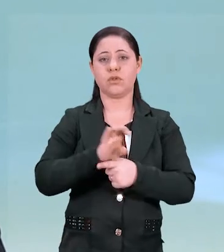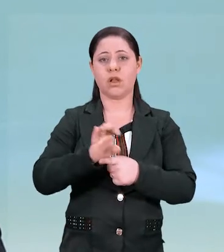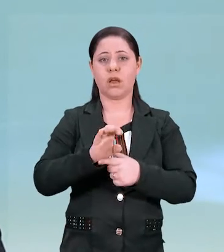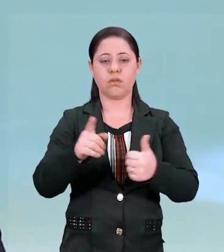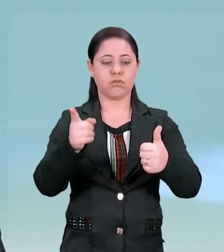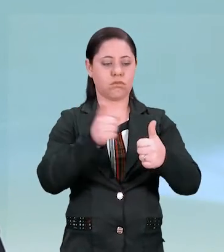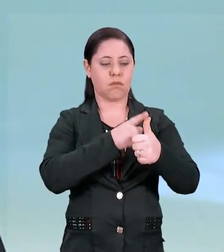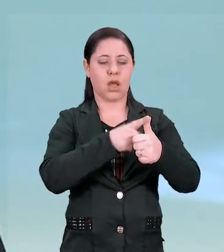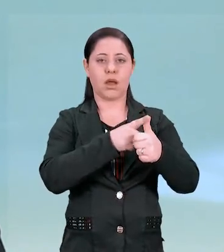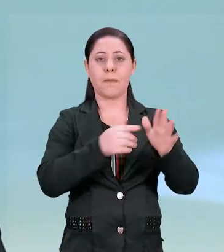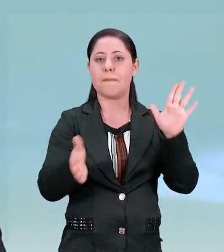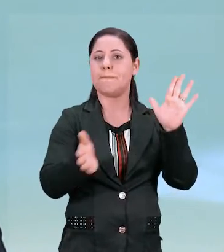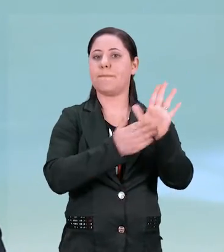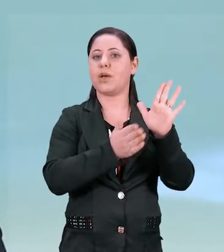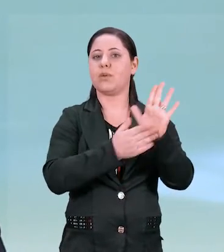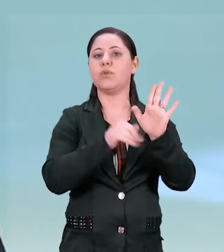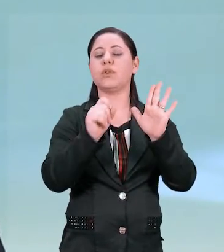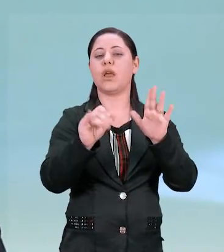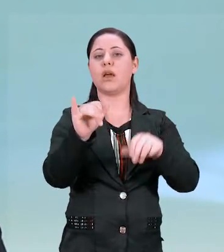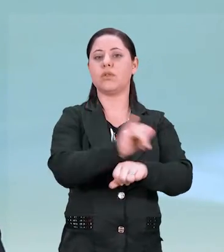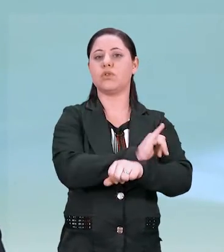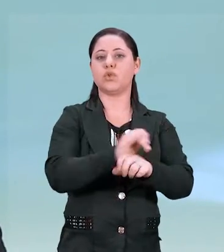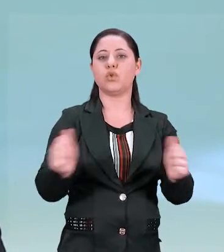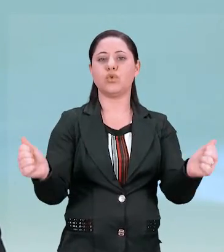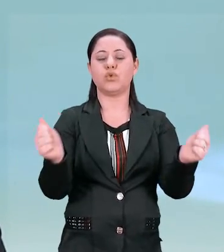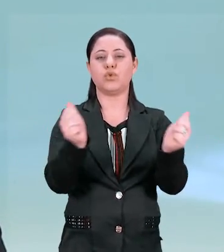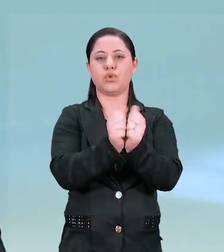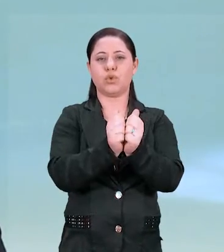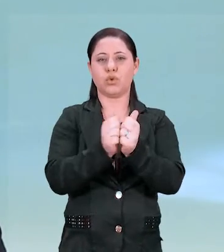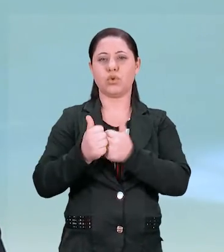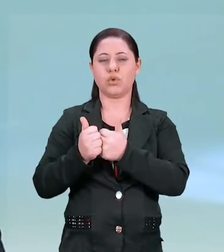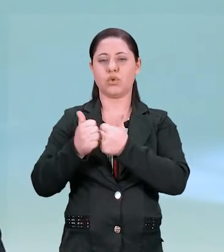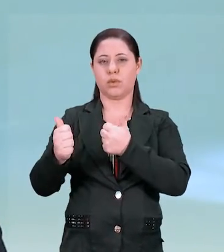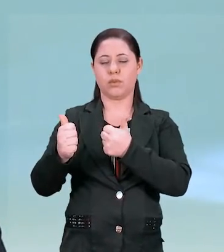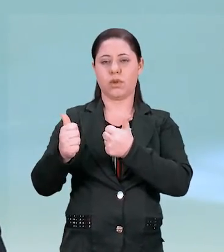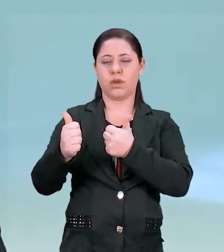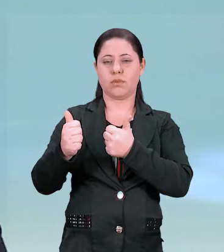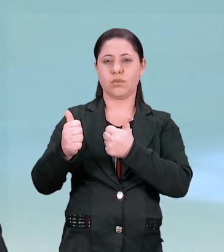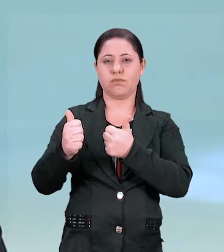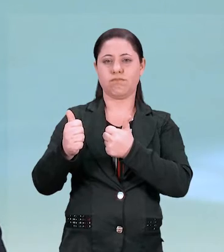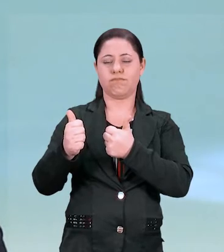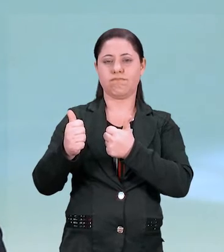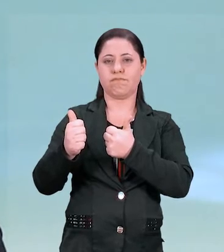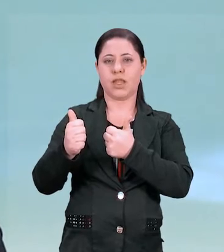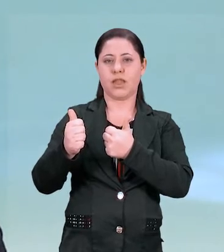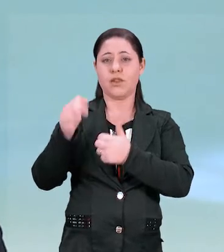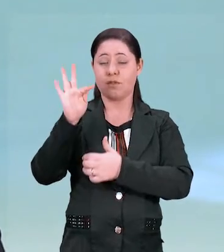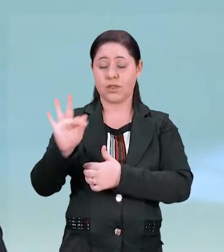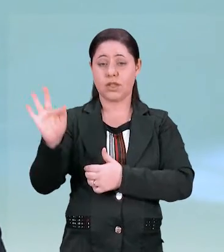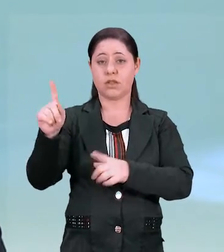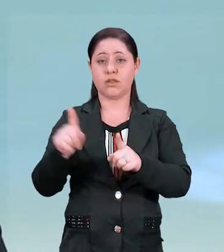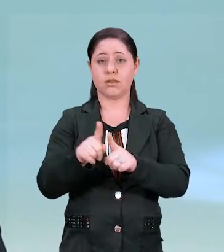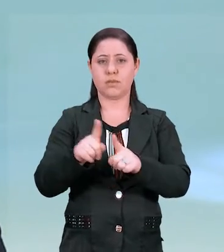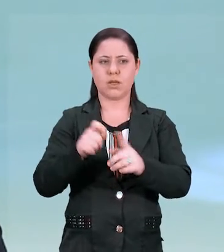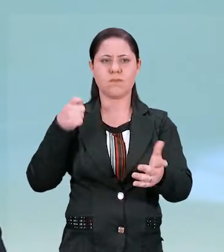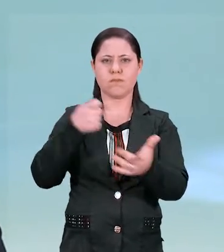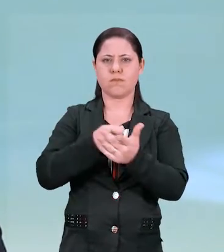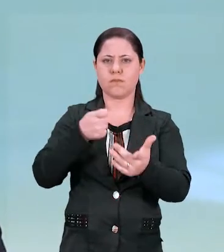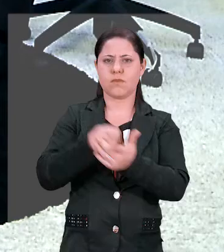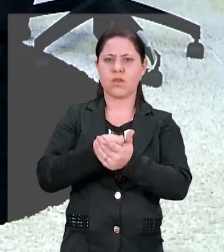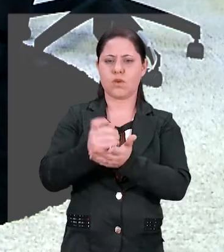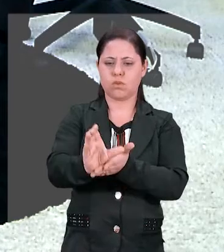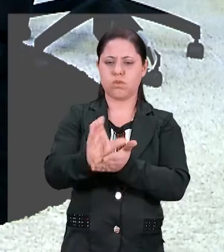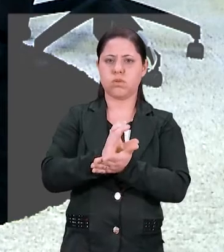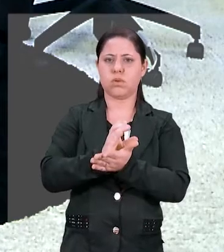de uma ação junto ao Supremo Tribunal Federal, uma ação civil pública, cobrando o ressarcimento do Mato Grosso do Sul,